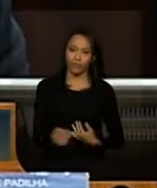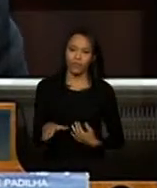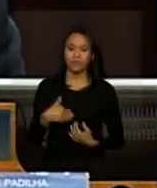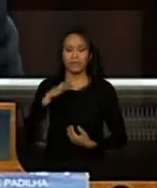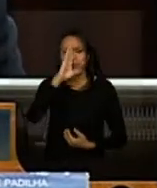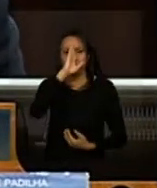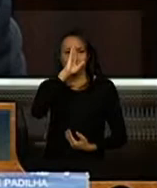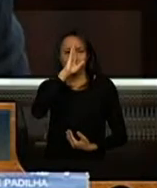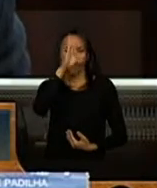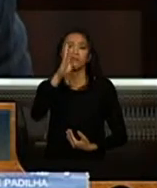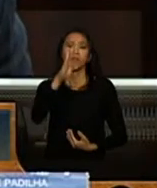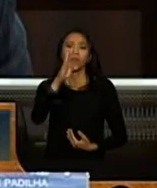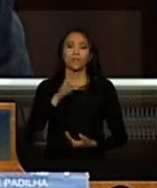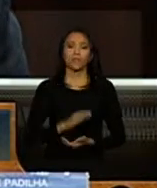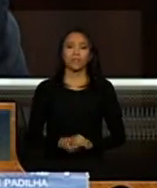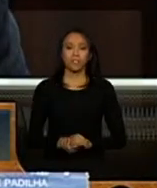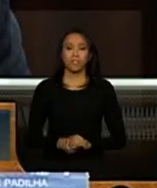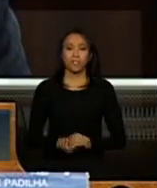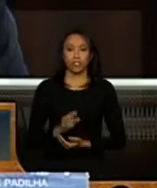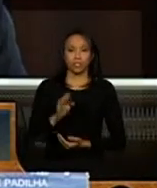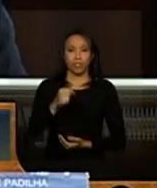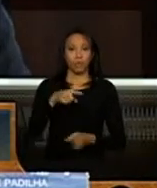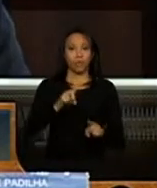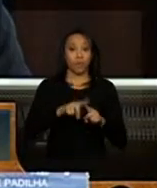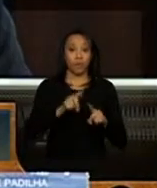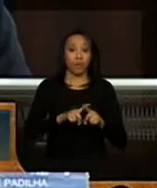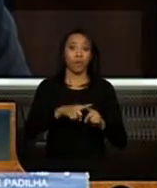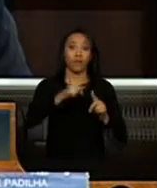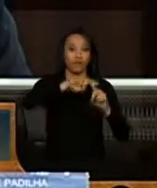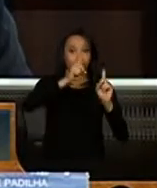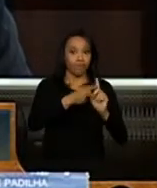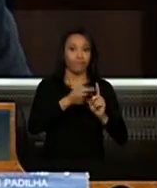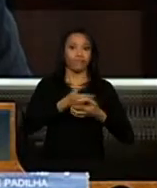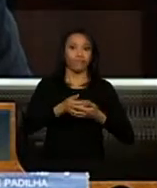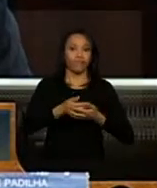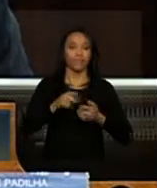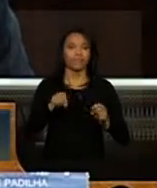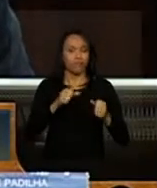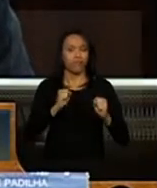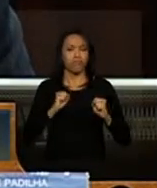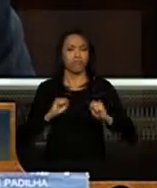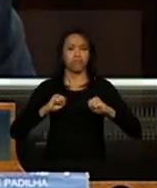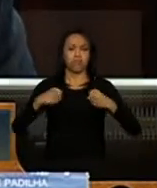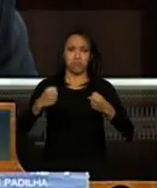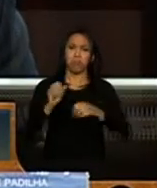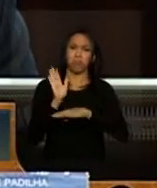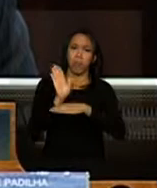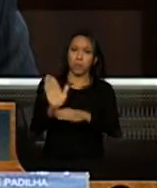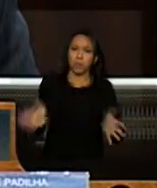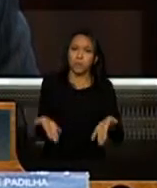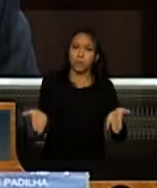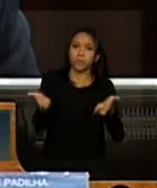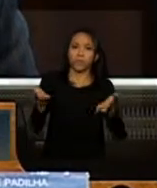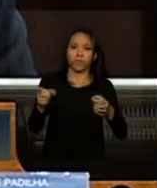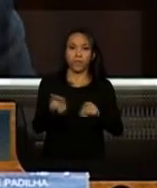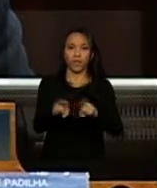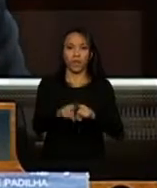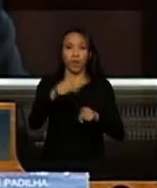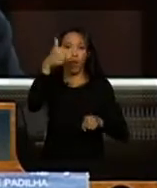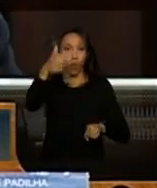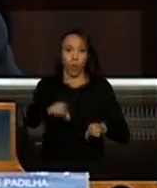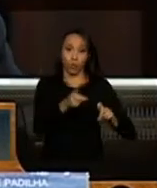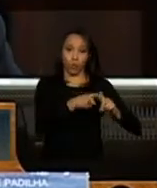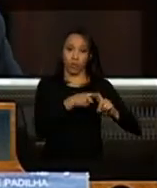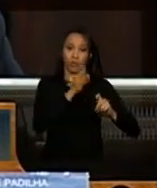sobretudo na mortalidade neonatal, também na mortalidade infantil tardia, um certo impacto. A expansão, que o Dr. Vest